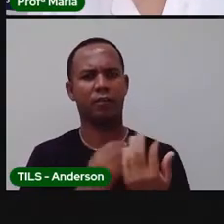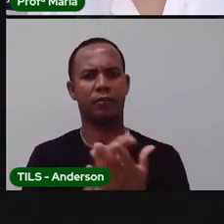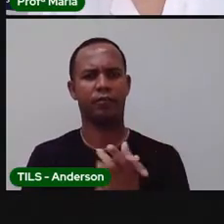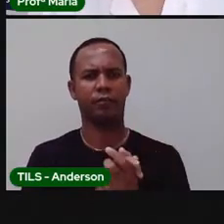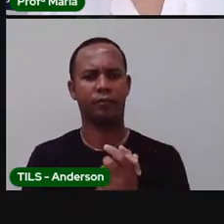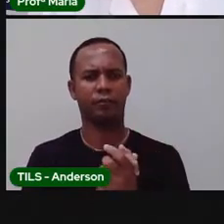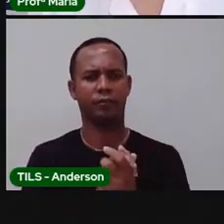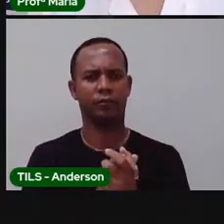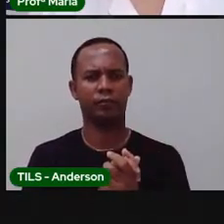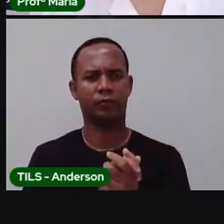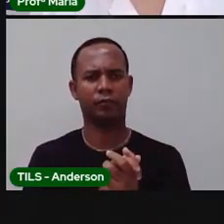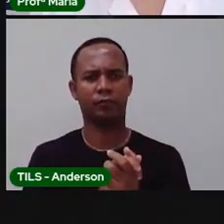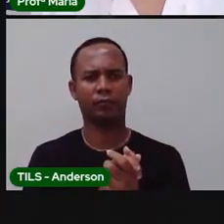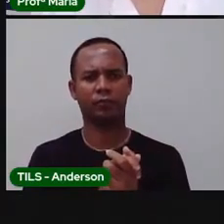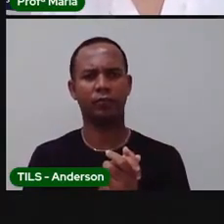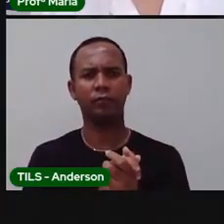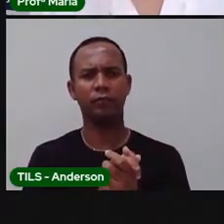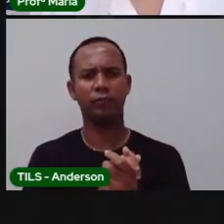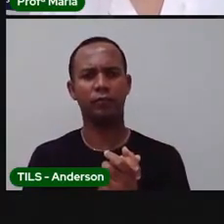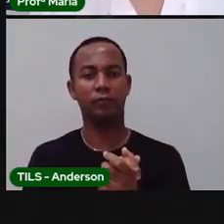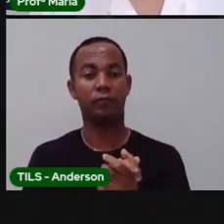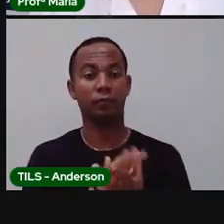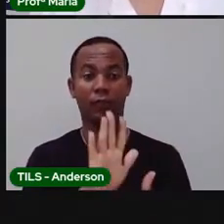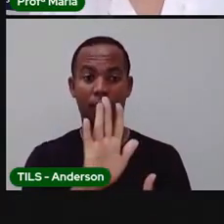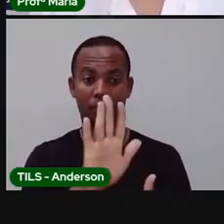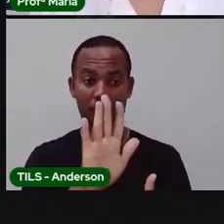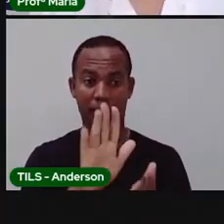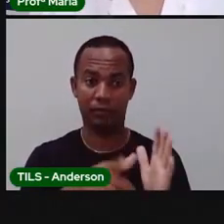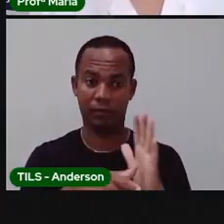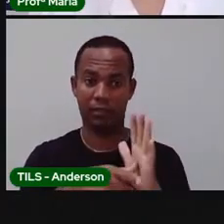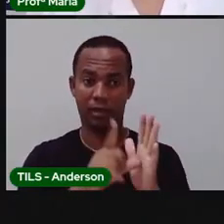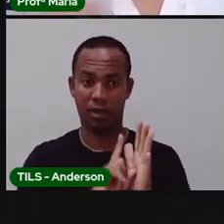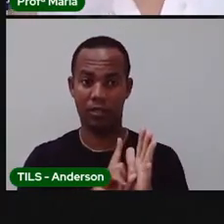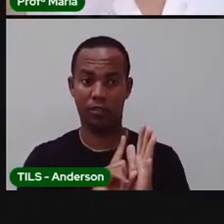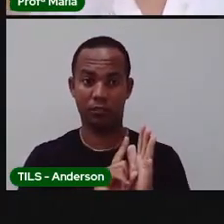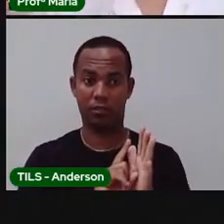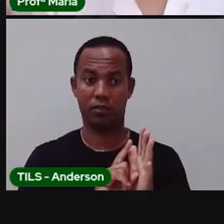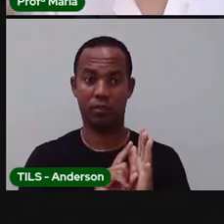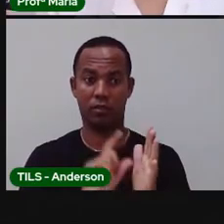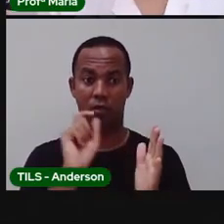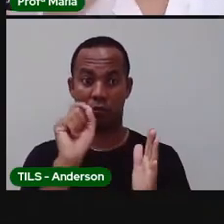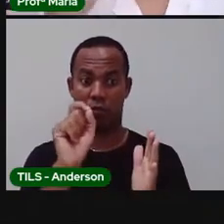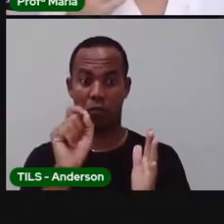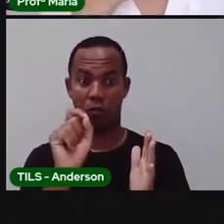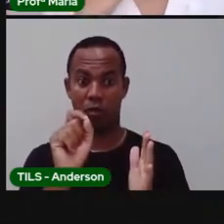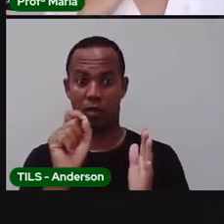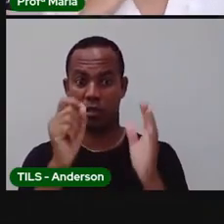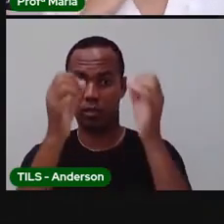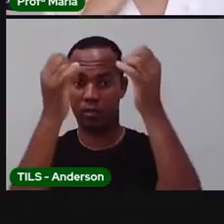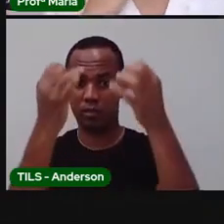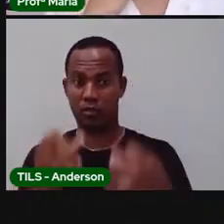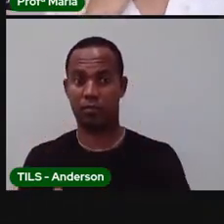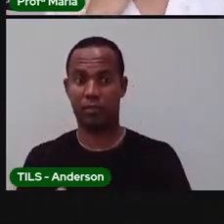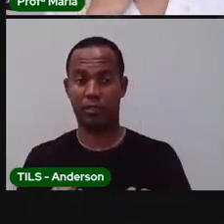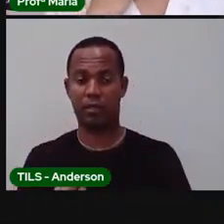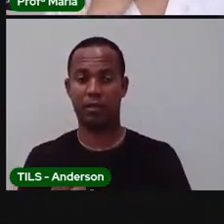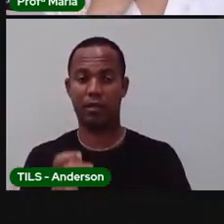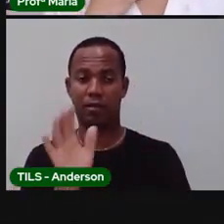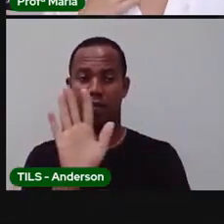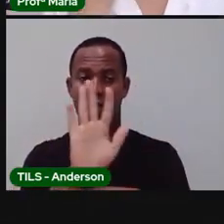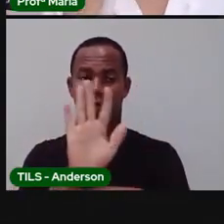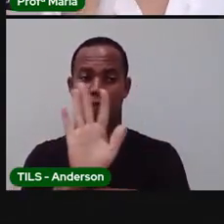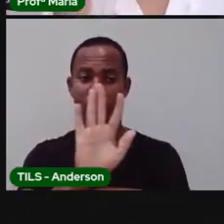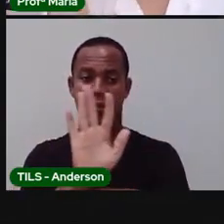Vamos dar seguimento, tá? Vamos lá. Mas antes, né, da gente seguir com tudo isso, só para passar um vídeo para